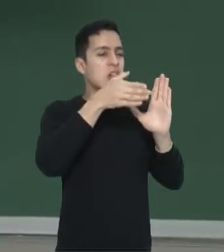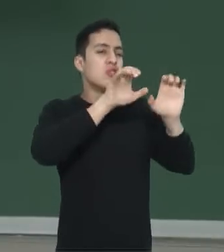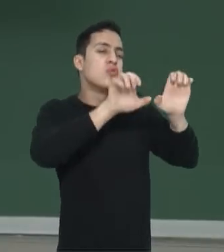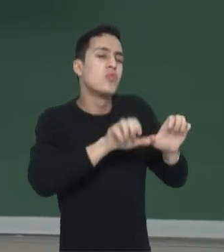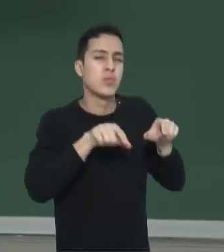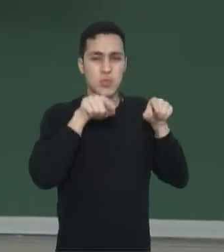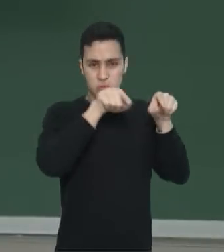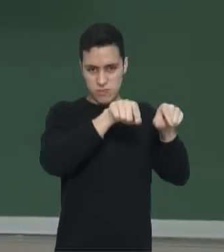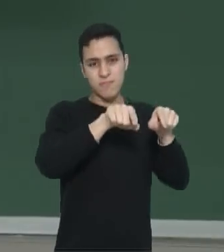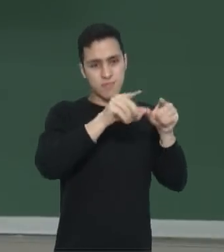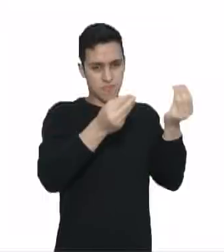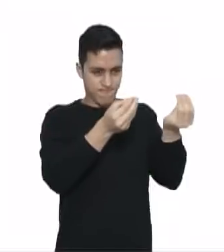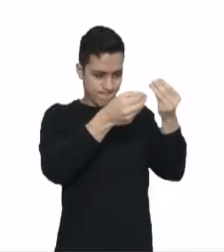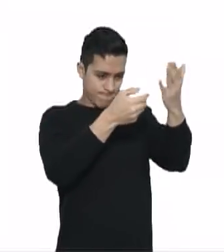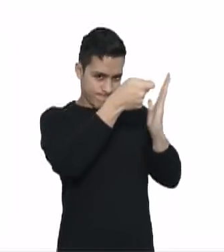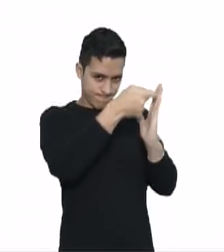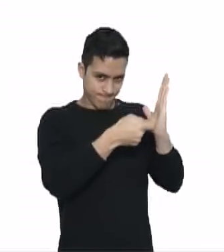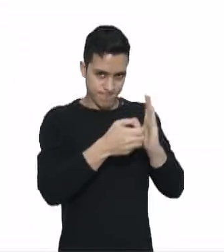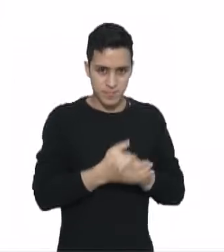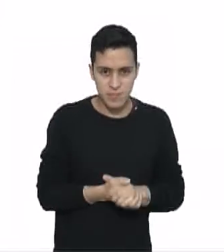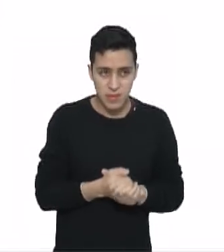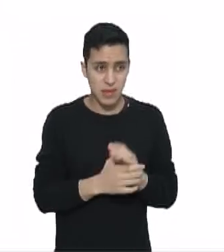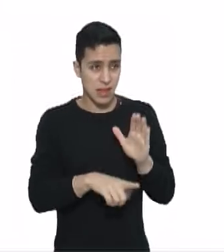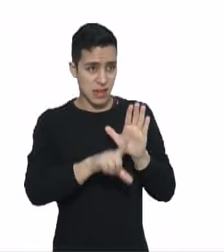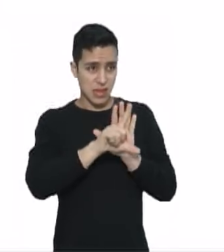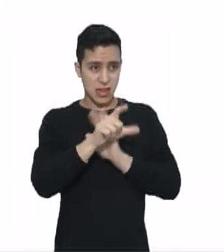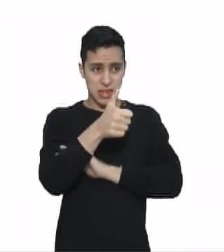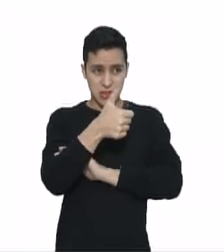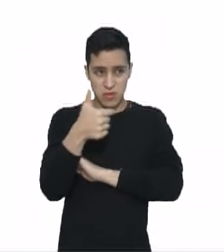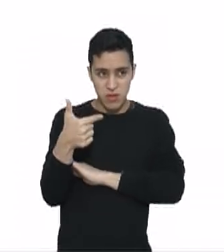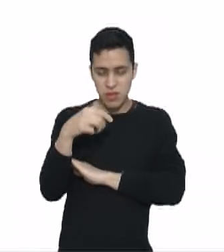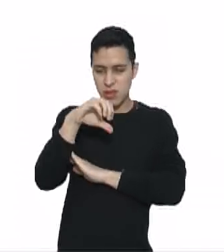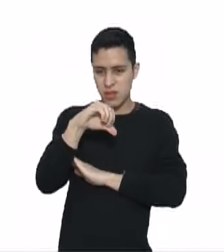leitura. Lei